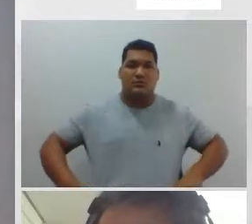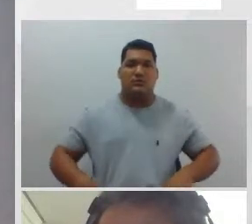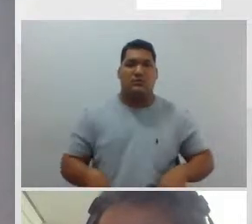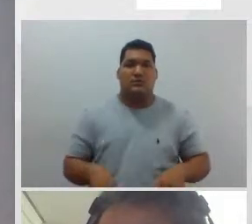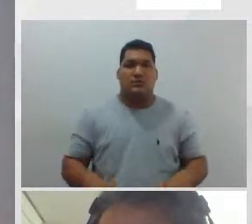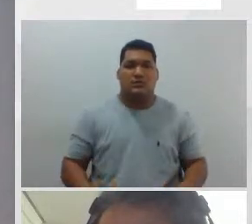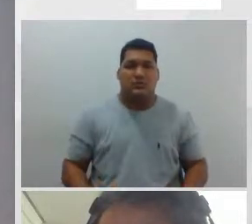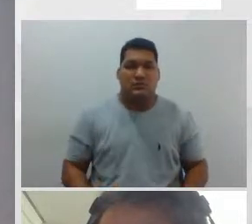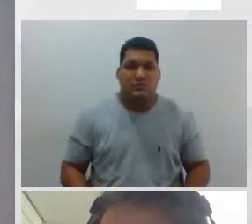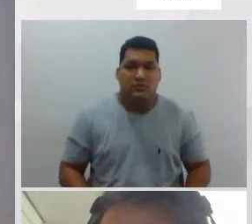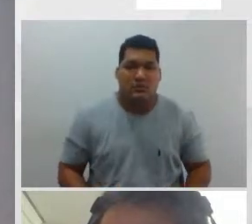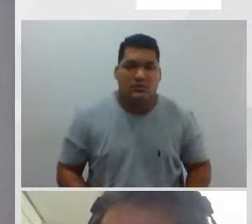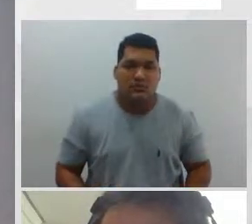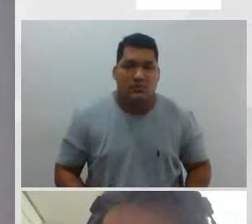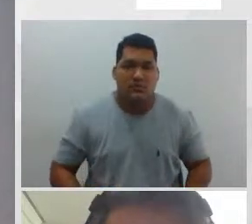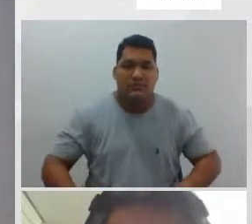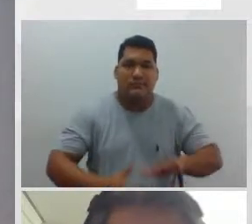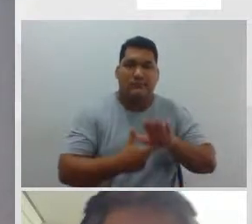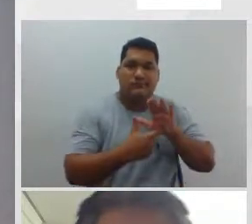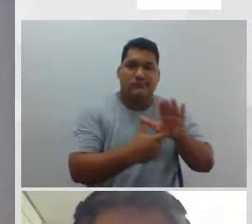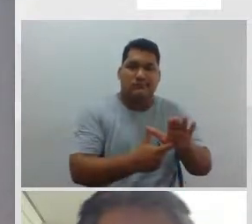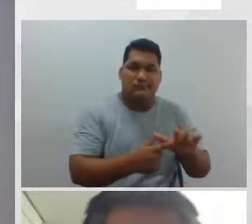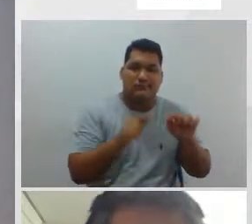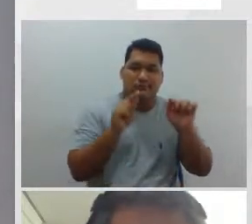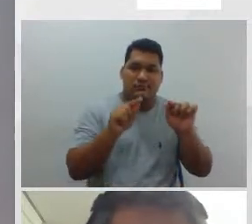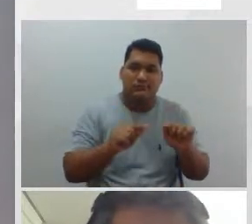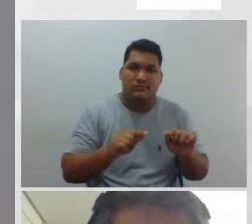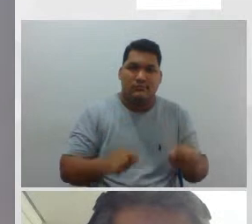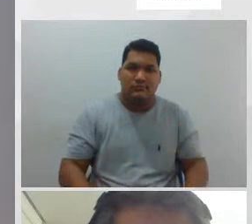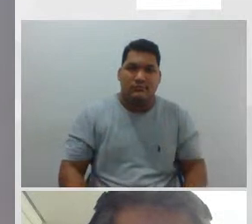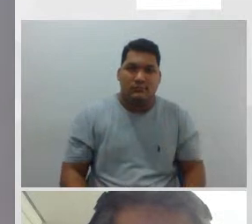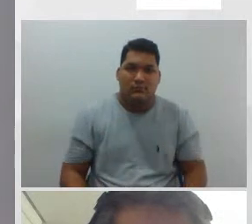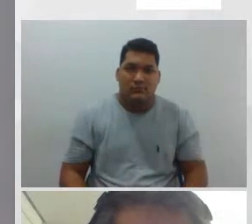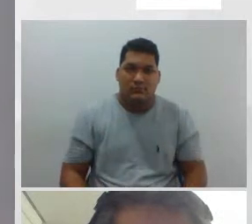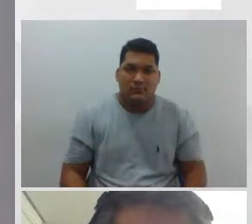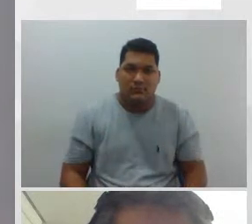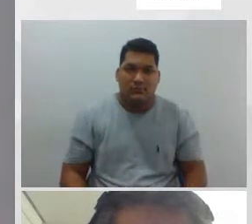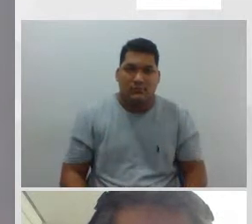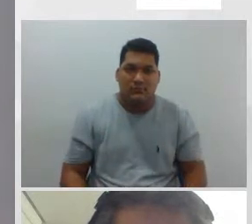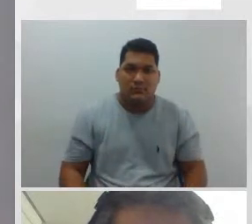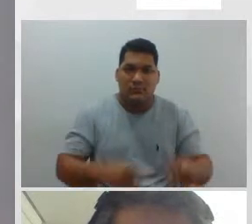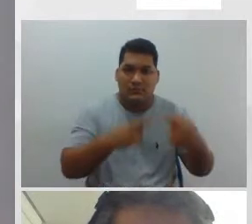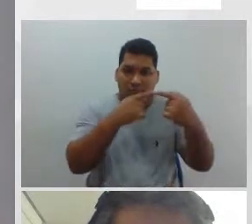passar para parte das perguntas